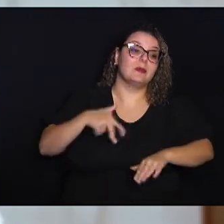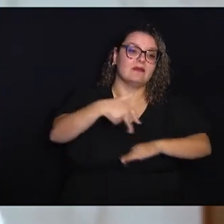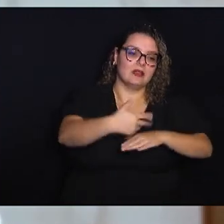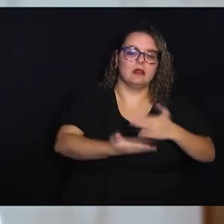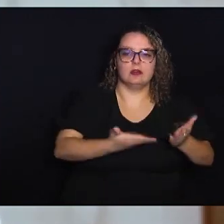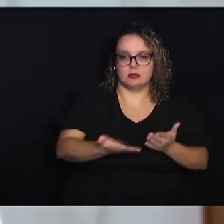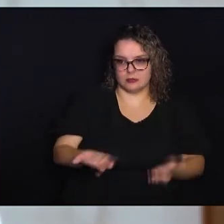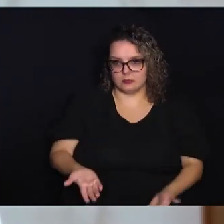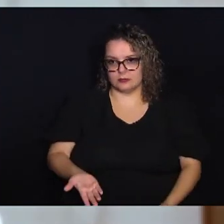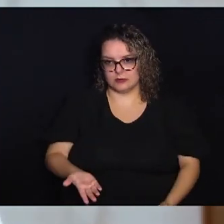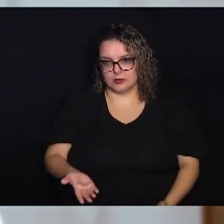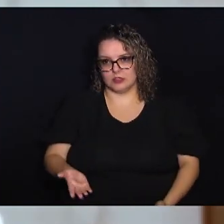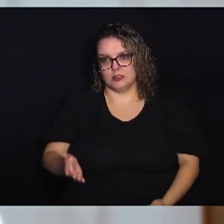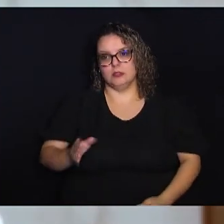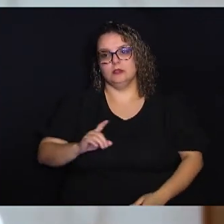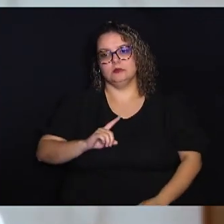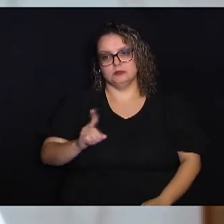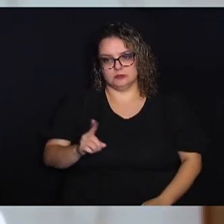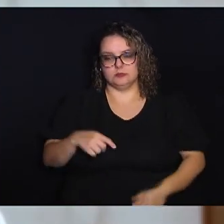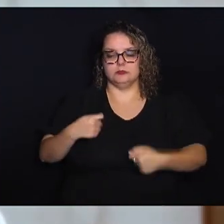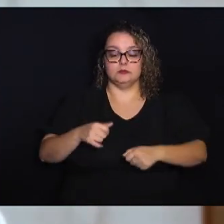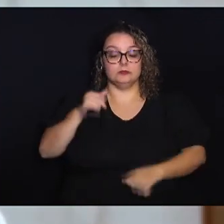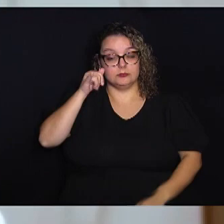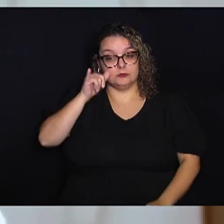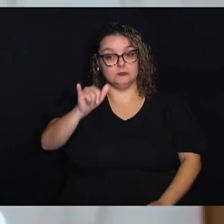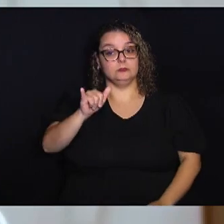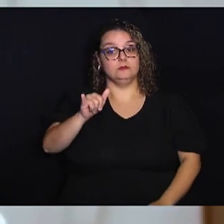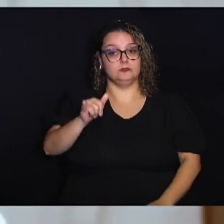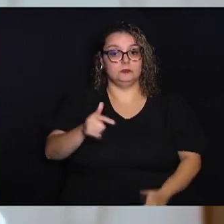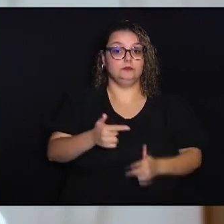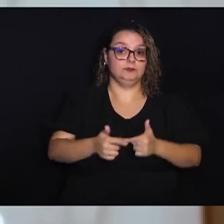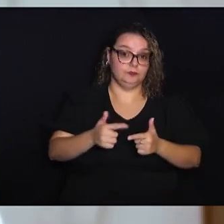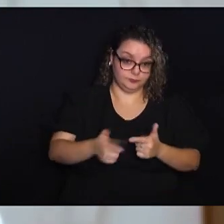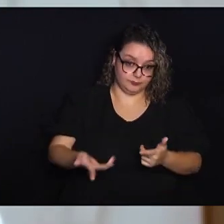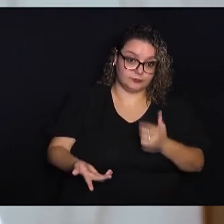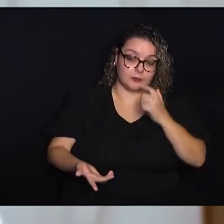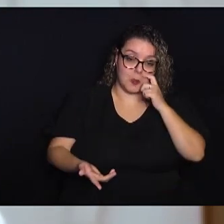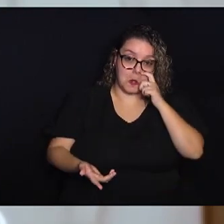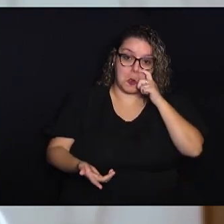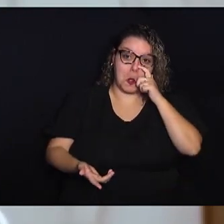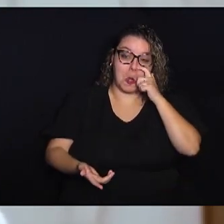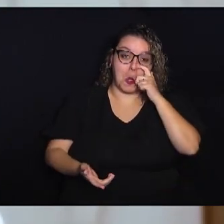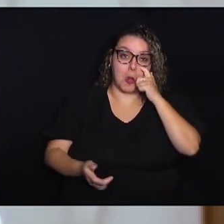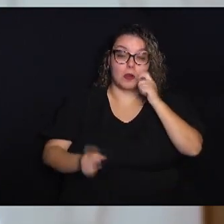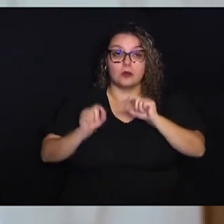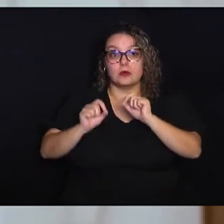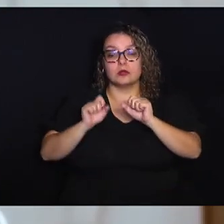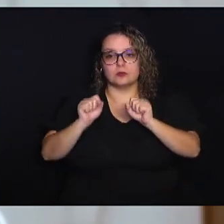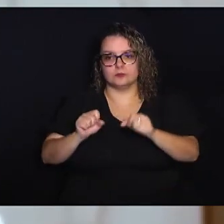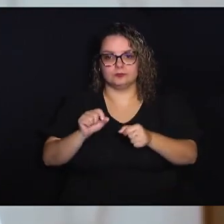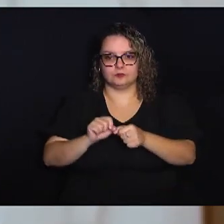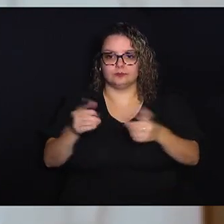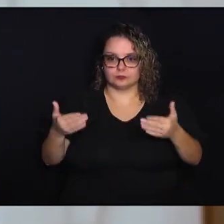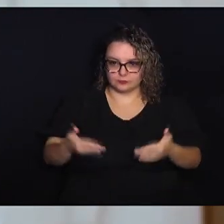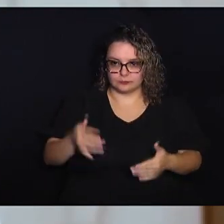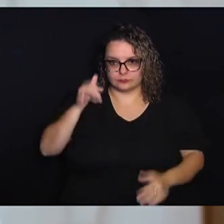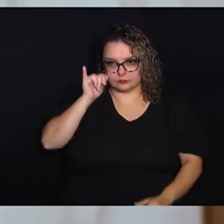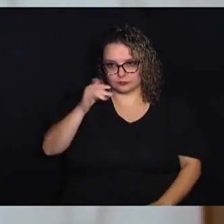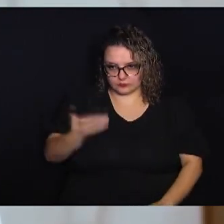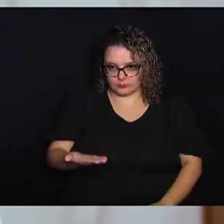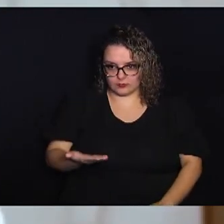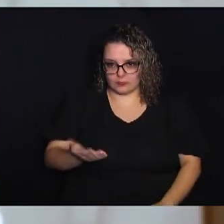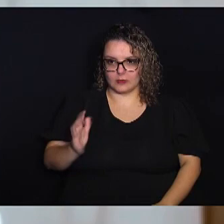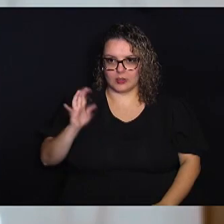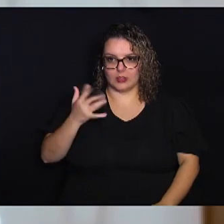assim, que vai buscar algum tipo de auxílio. Então é importante a gente ter uma noção, o que eu posso fazer agora, já para evitar disso acontecer. Então,